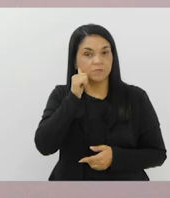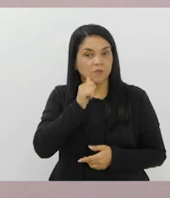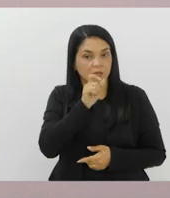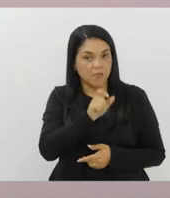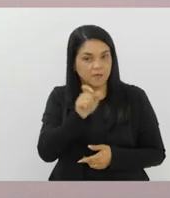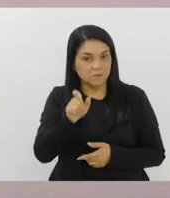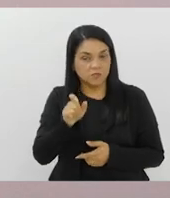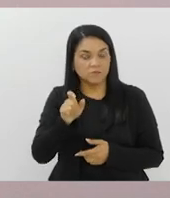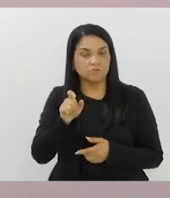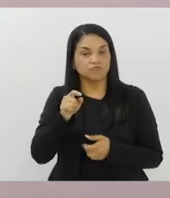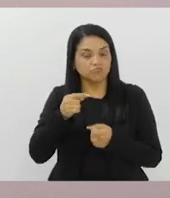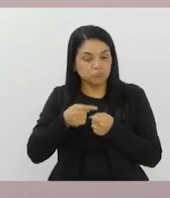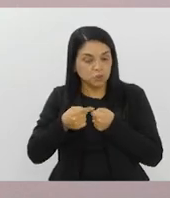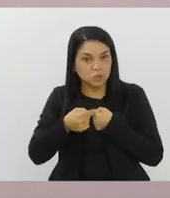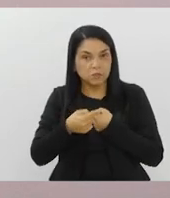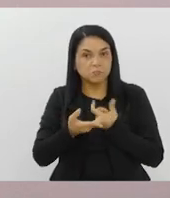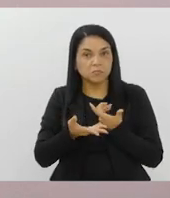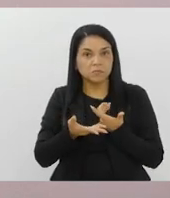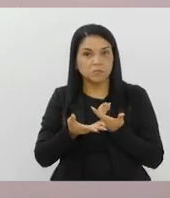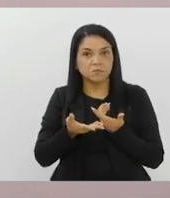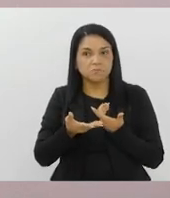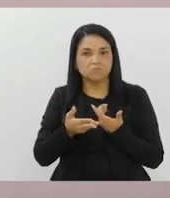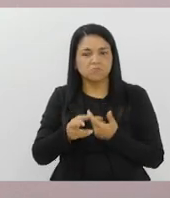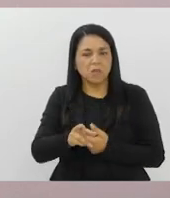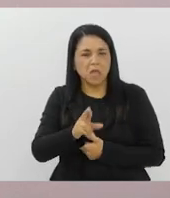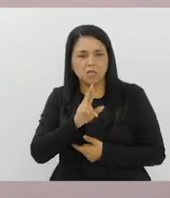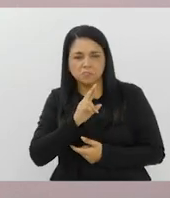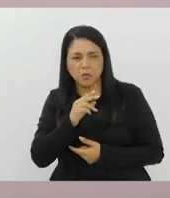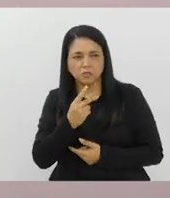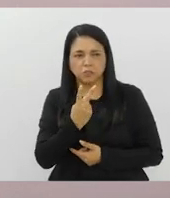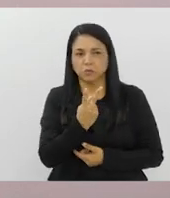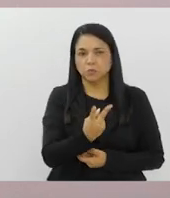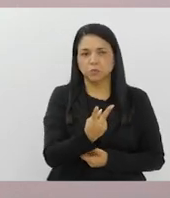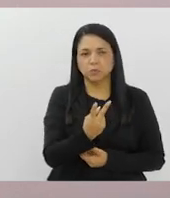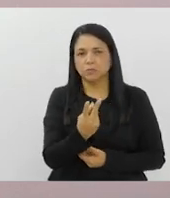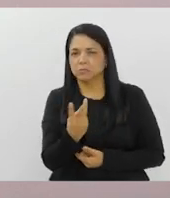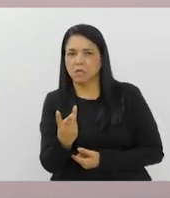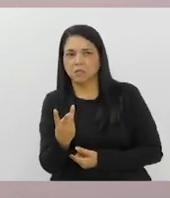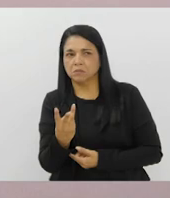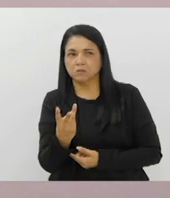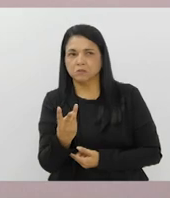gente recebeu, sei lá, resposta de 2, 3